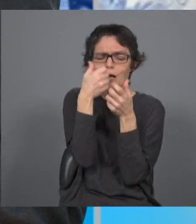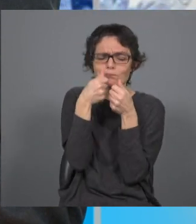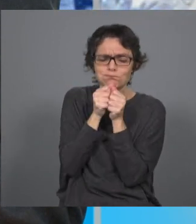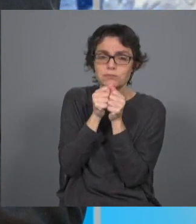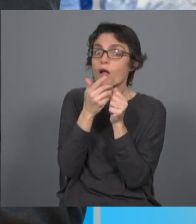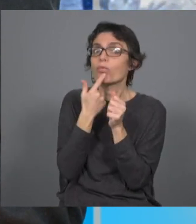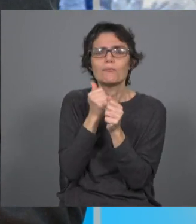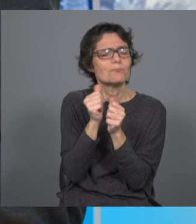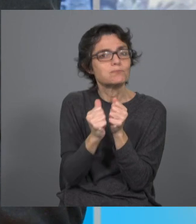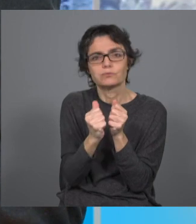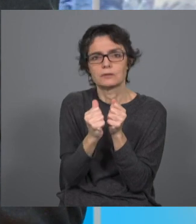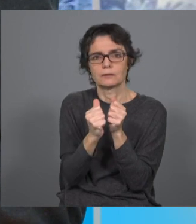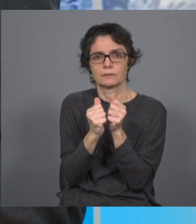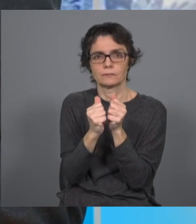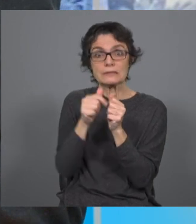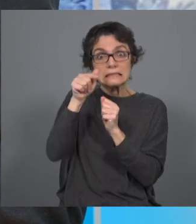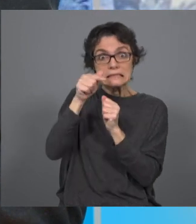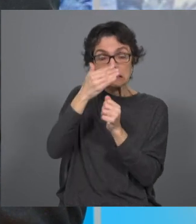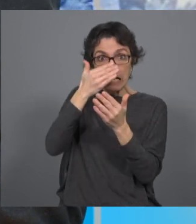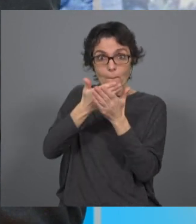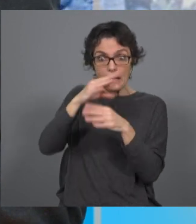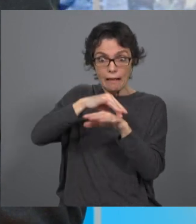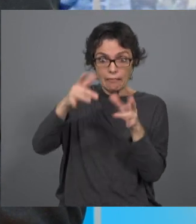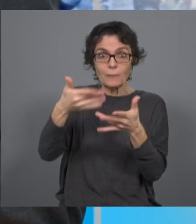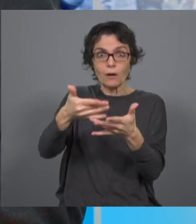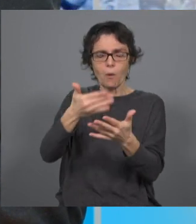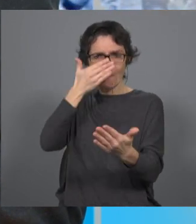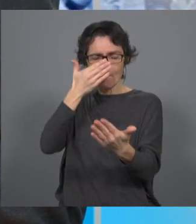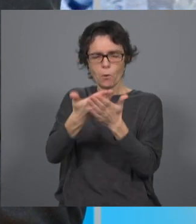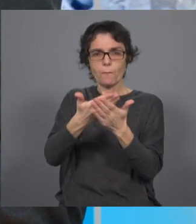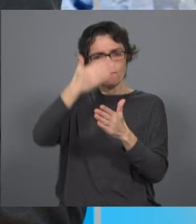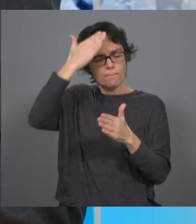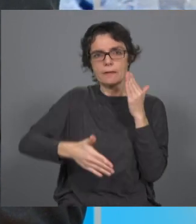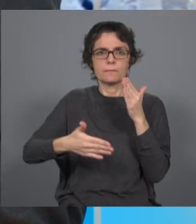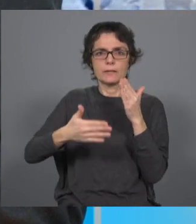E então a descoberta dessa verdade, dialogar com essa verdade que há em nós e depois